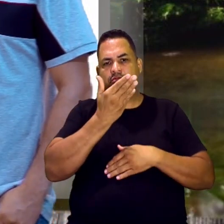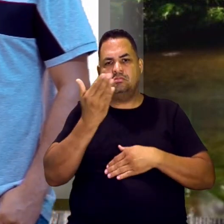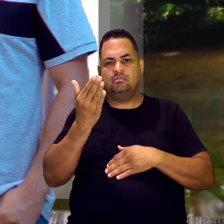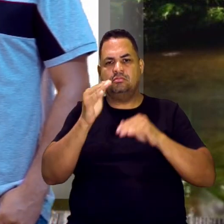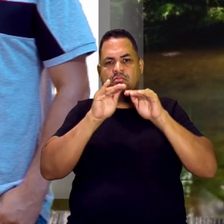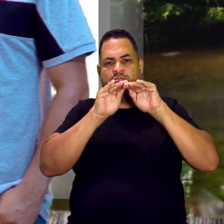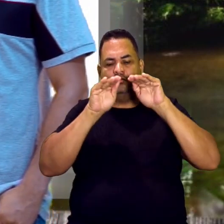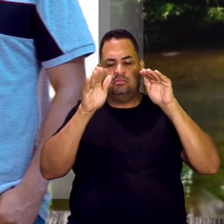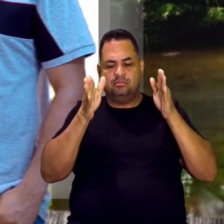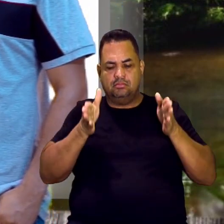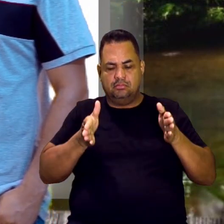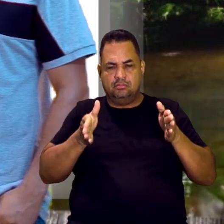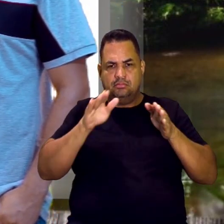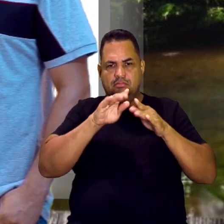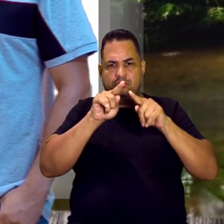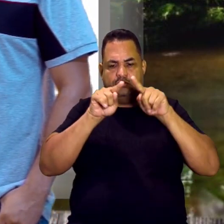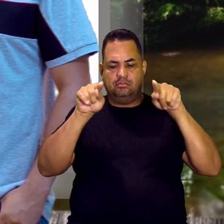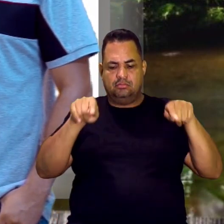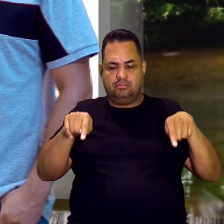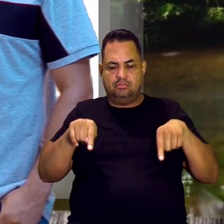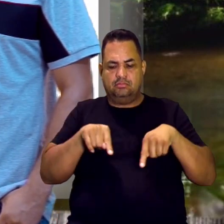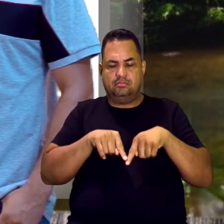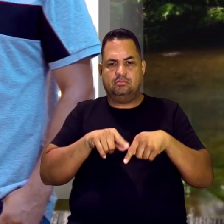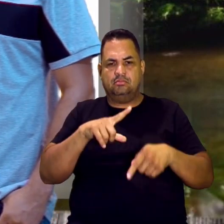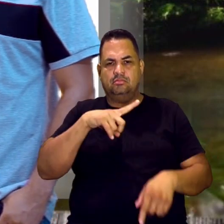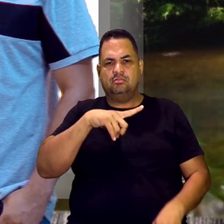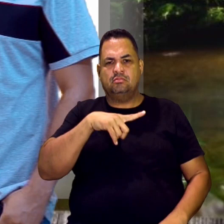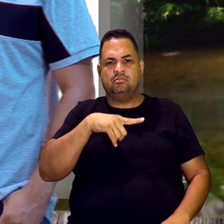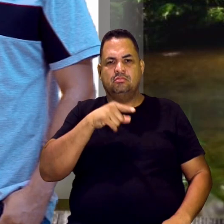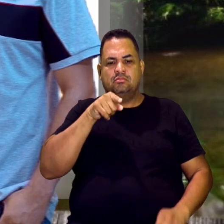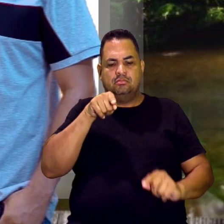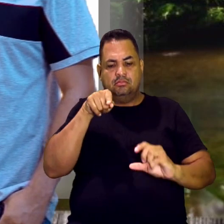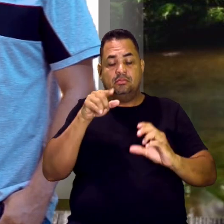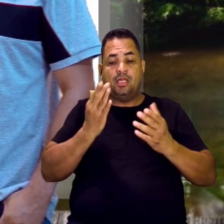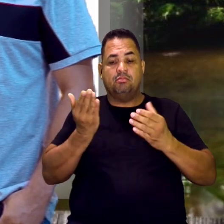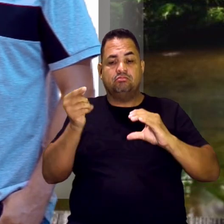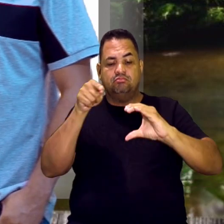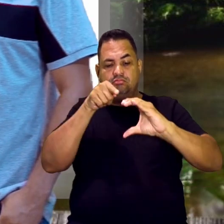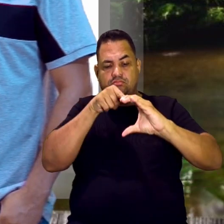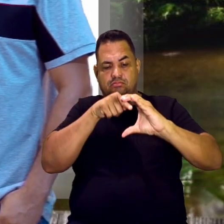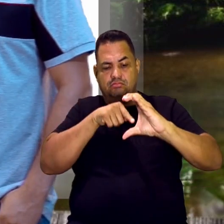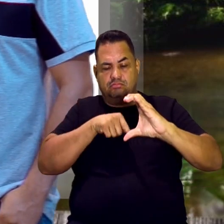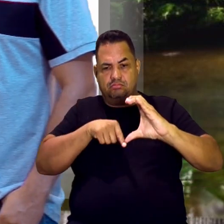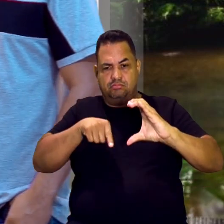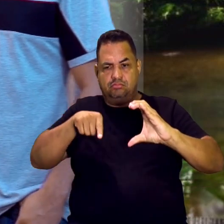cima, tem um quadradinho e vocês percebem assim que internamente,